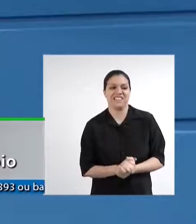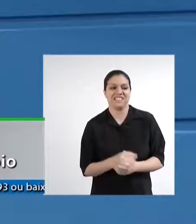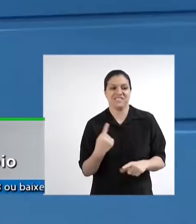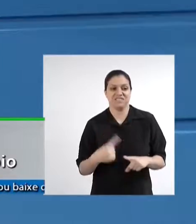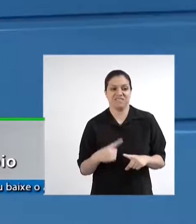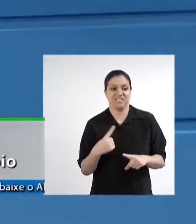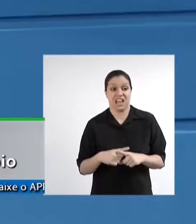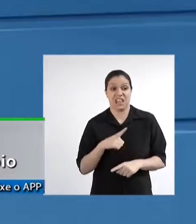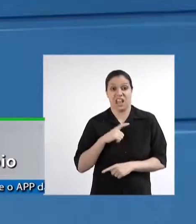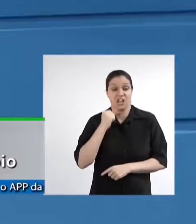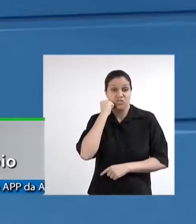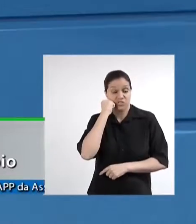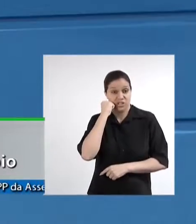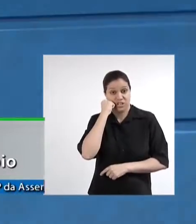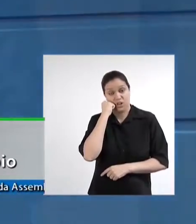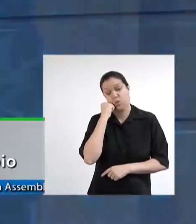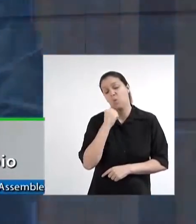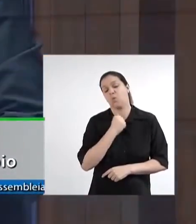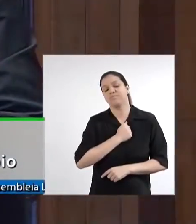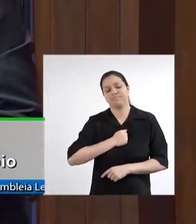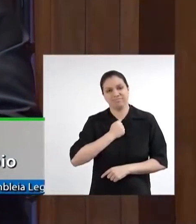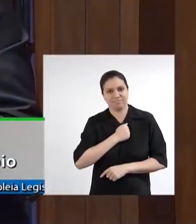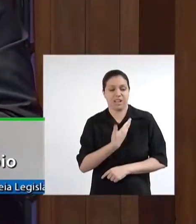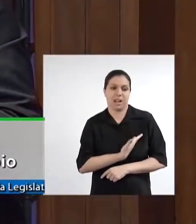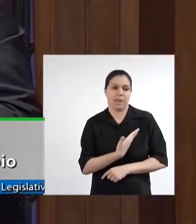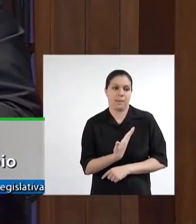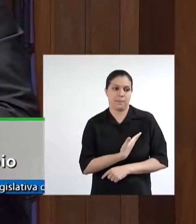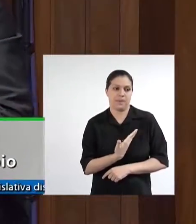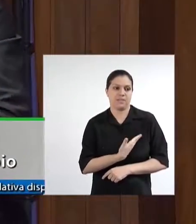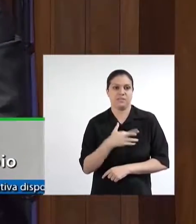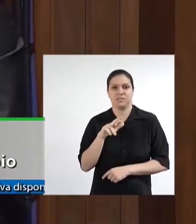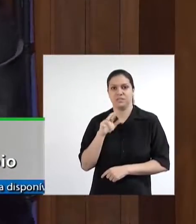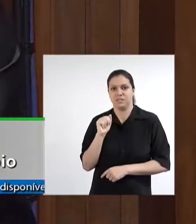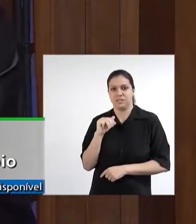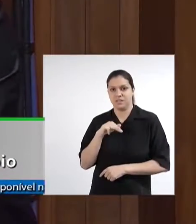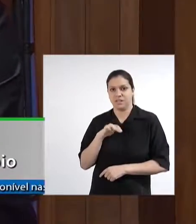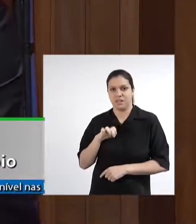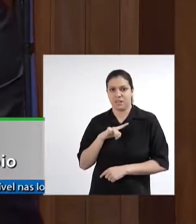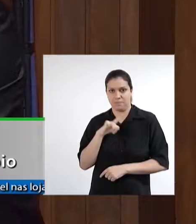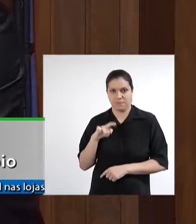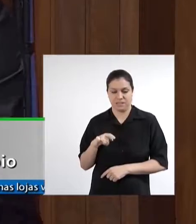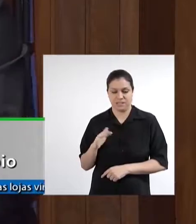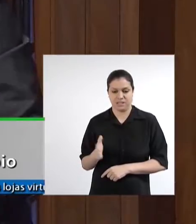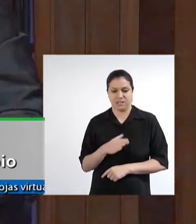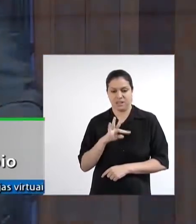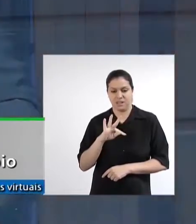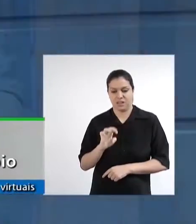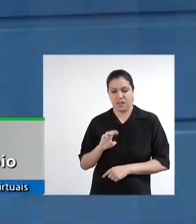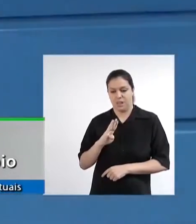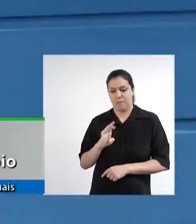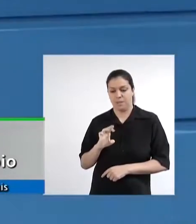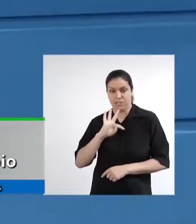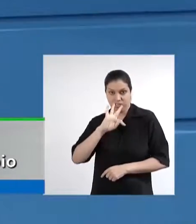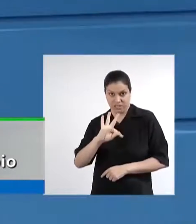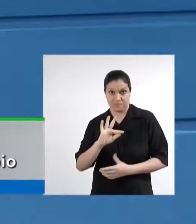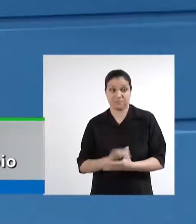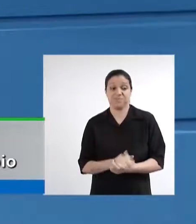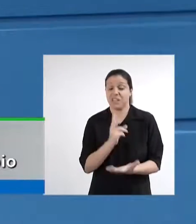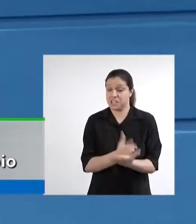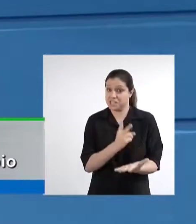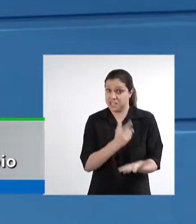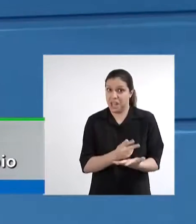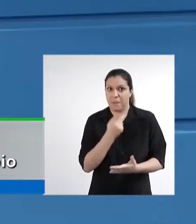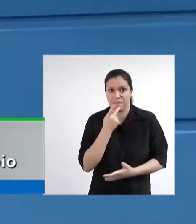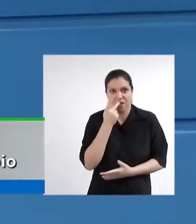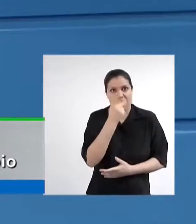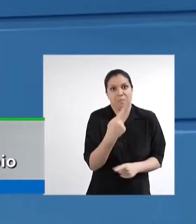atuação do senador, saudoso amigo, querido Rames Tebet. O senador Rames Tebet dizia sempre isso,